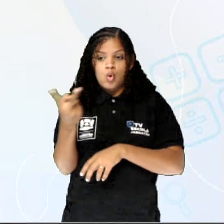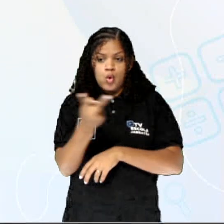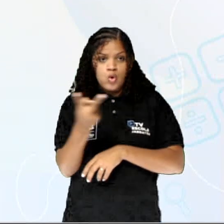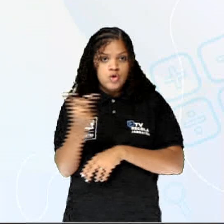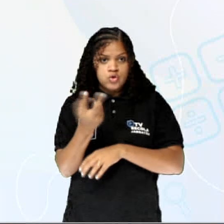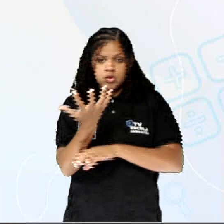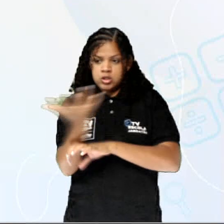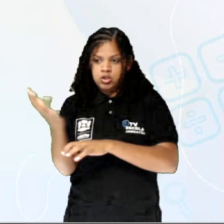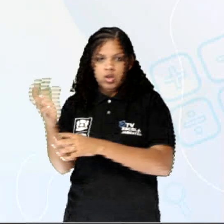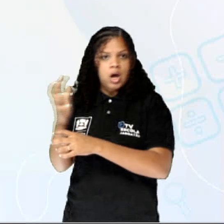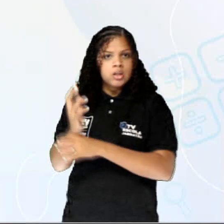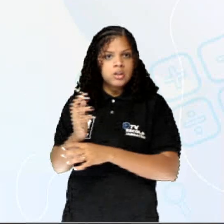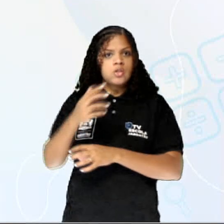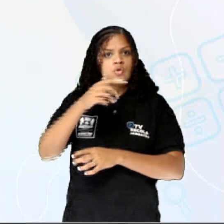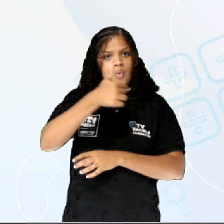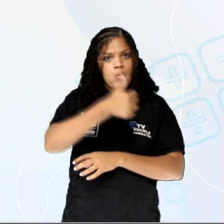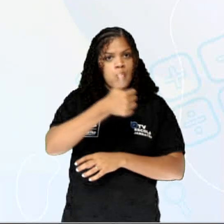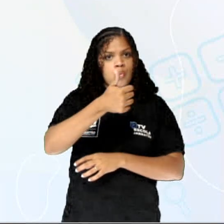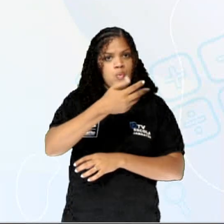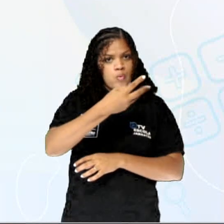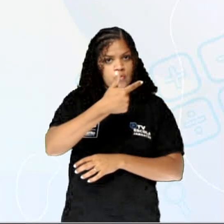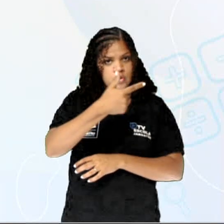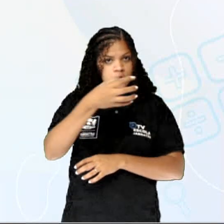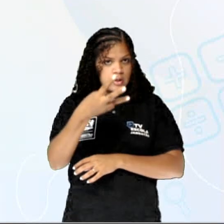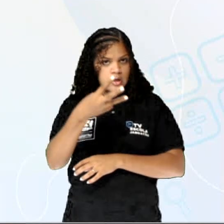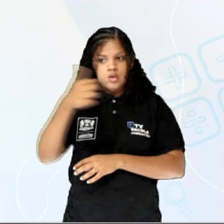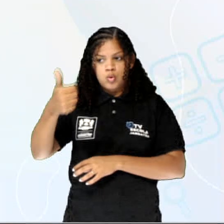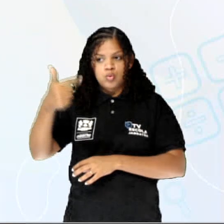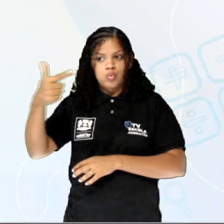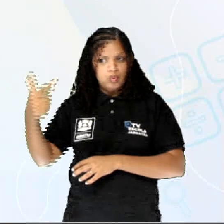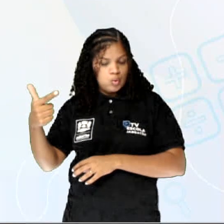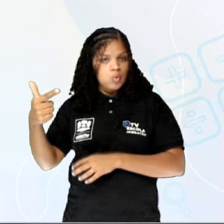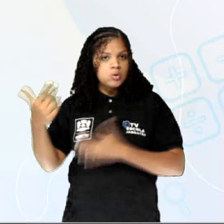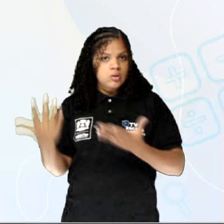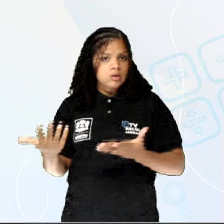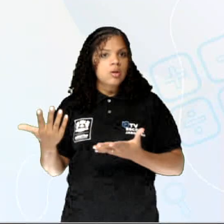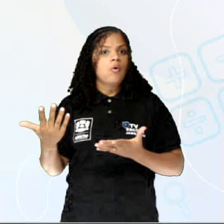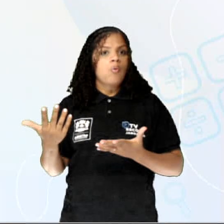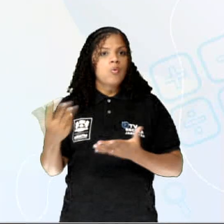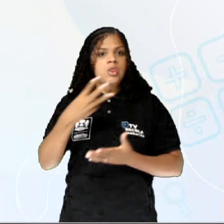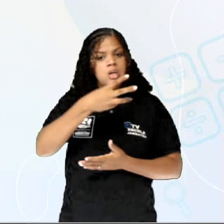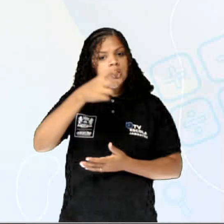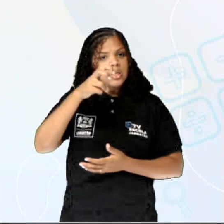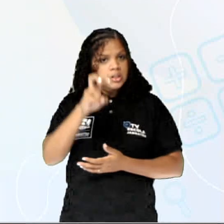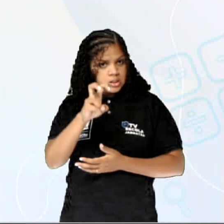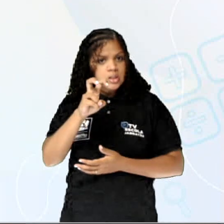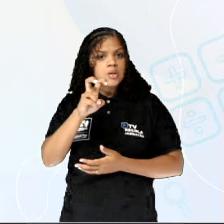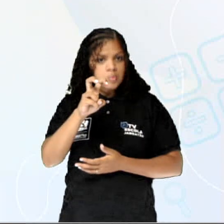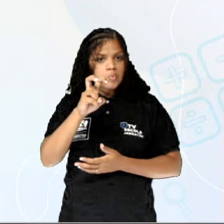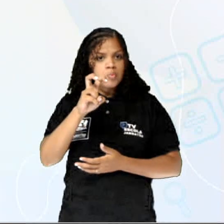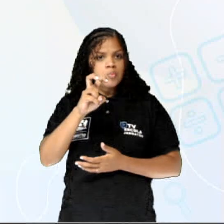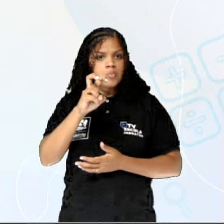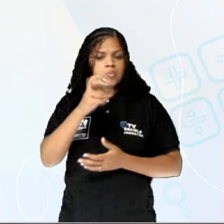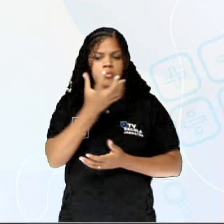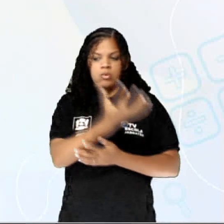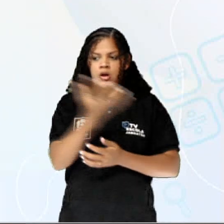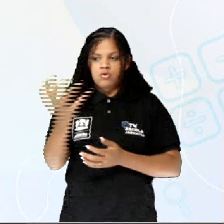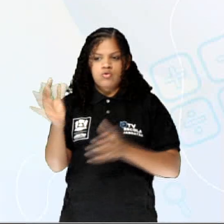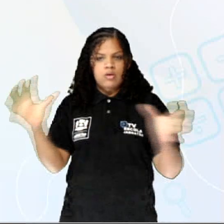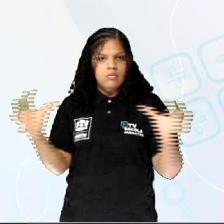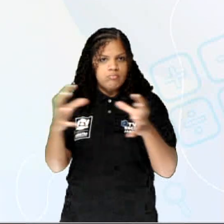quadrados e o outro de 23 metros quadrados. Quanto ele recebeu nesse dia? Então, ó, se ele ganha R$ 40 por